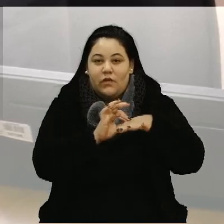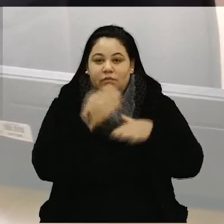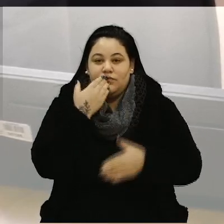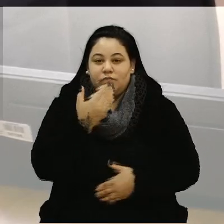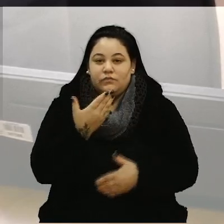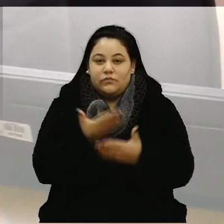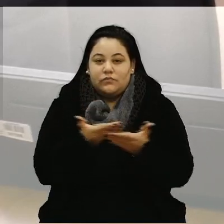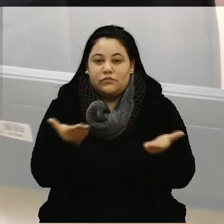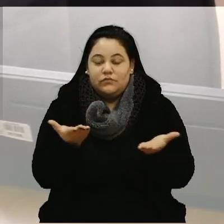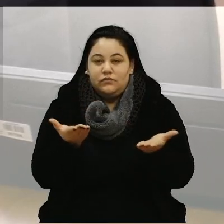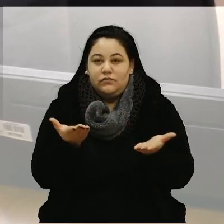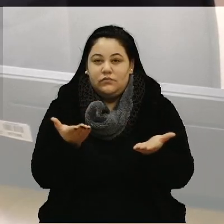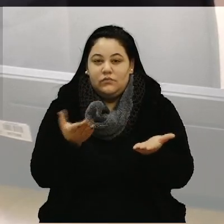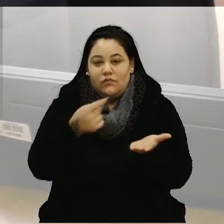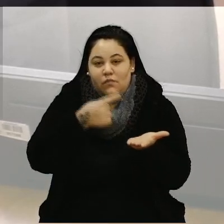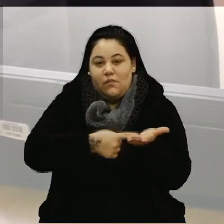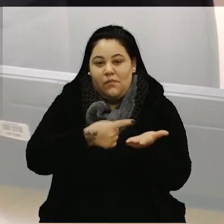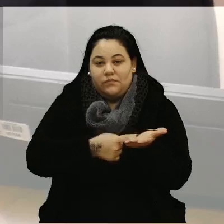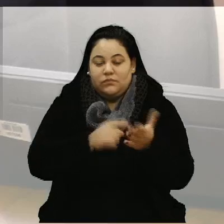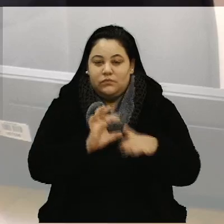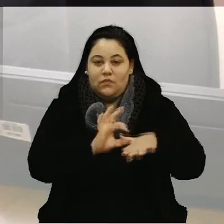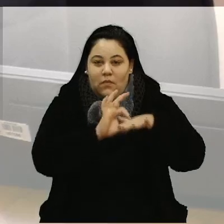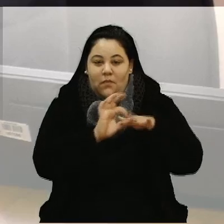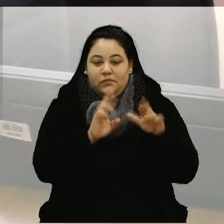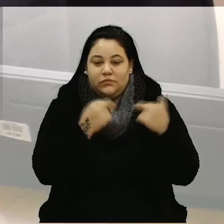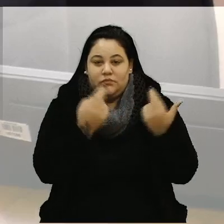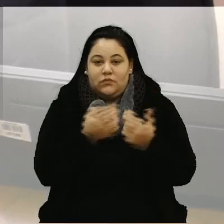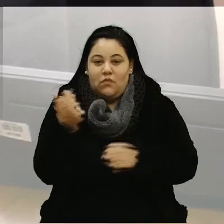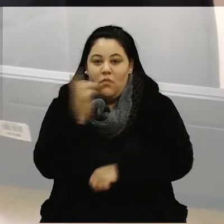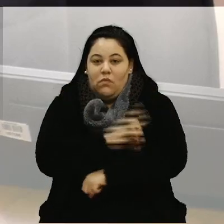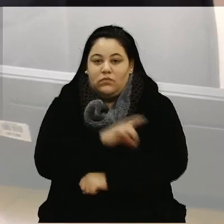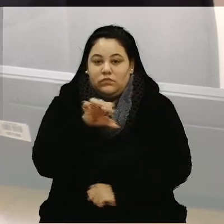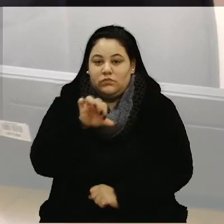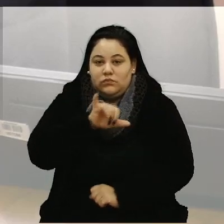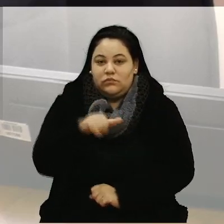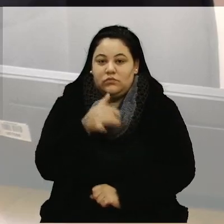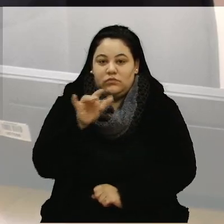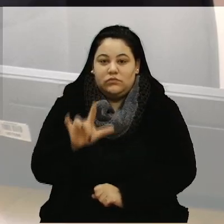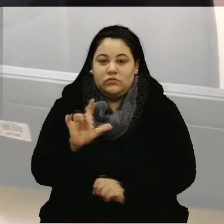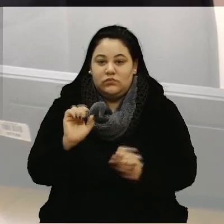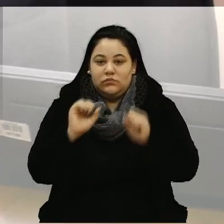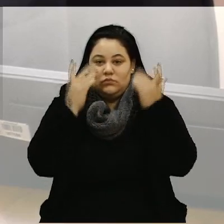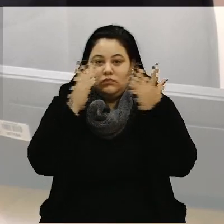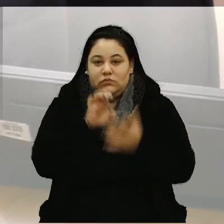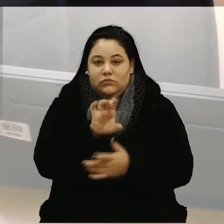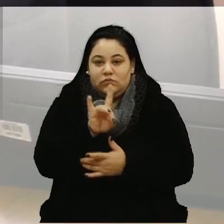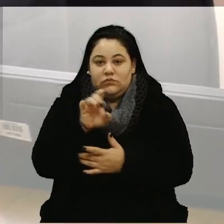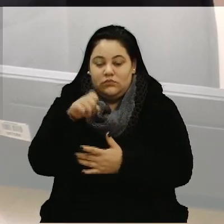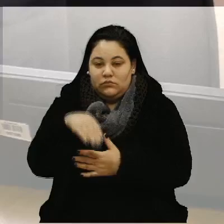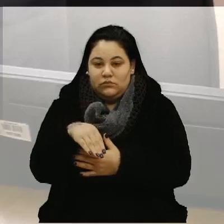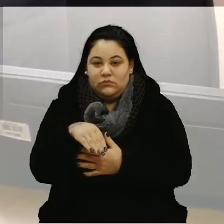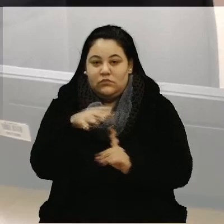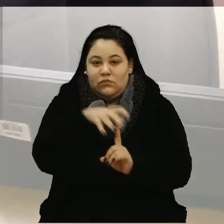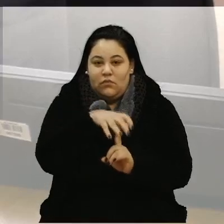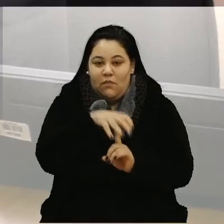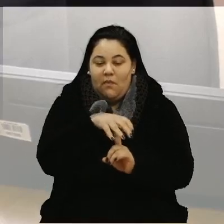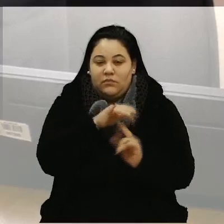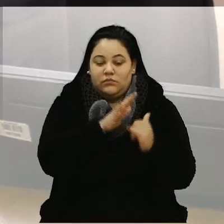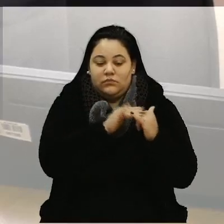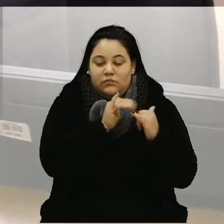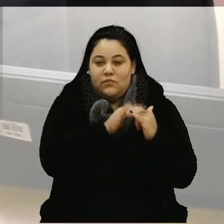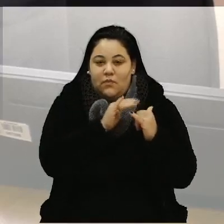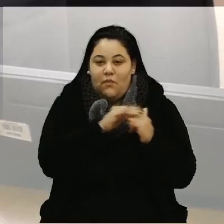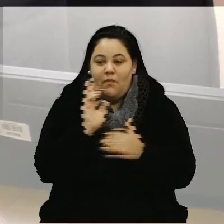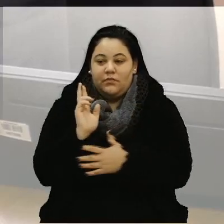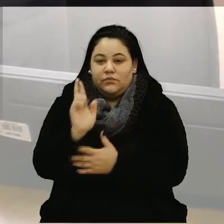espaço para acordo de lideranças na sessão ordinária do dia 9 de julho para o evento Éden Feira Vegana, a qual será representada pela senhora